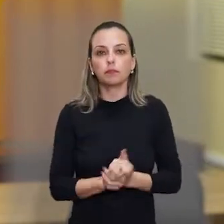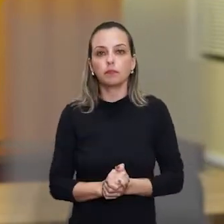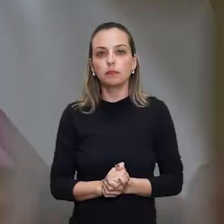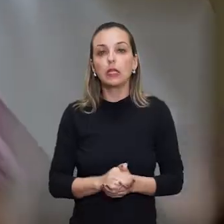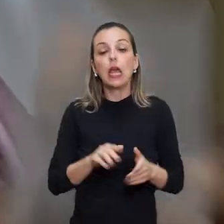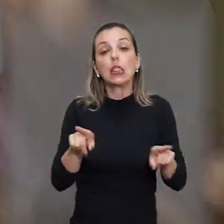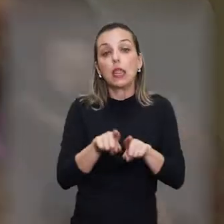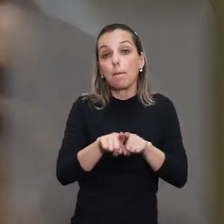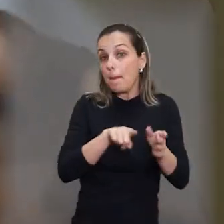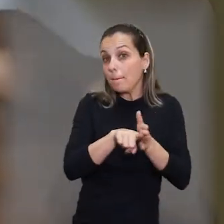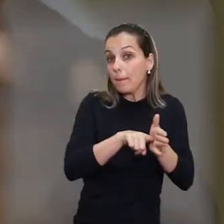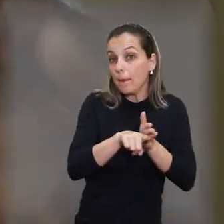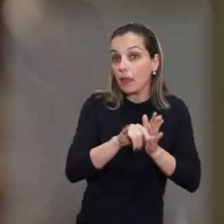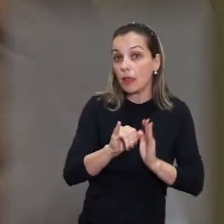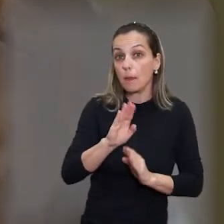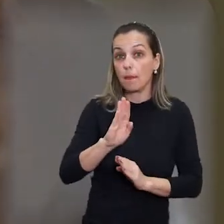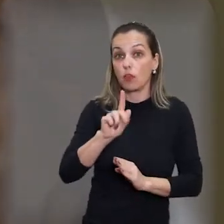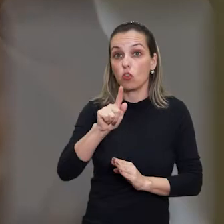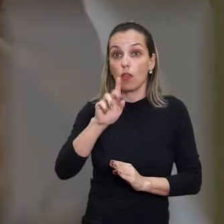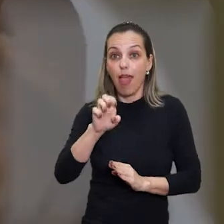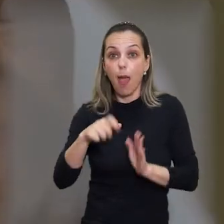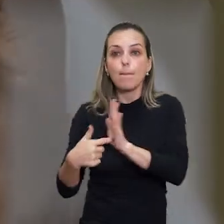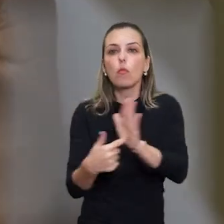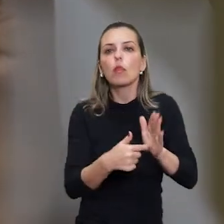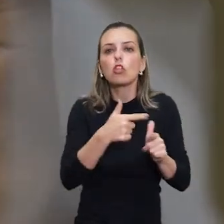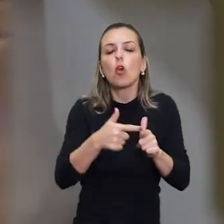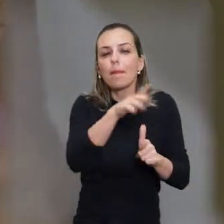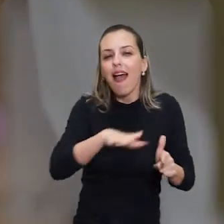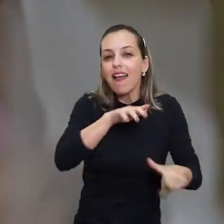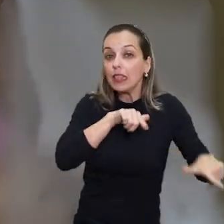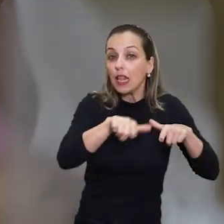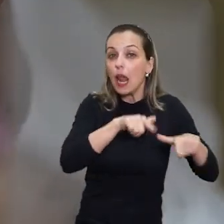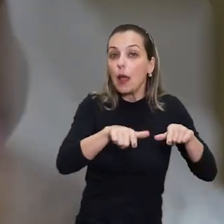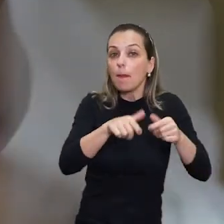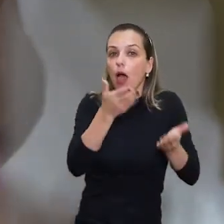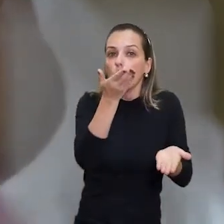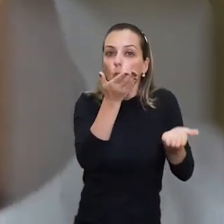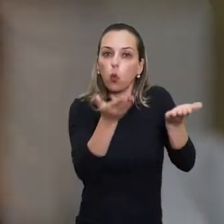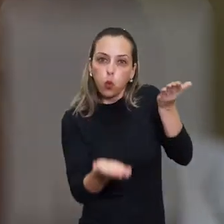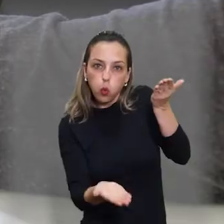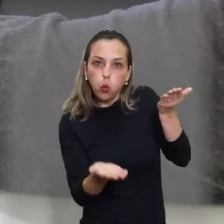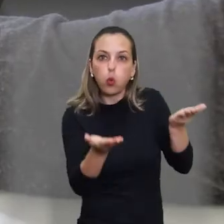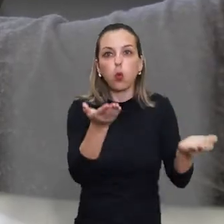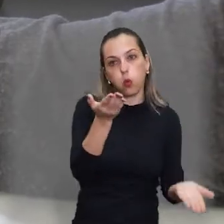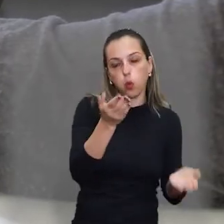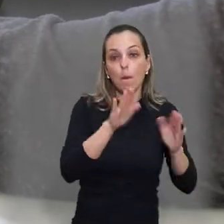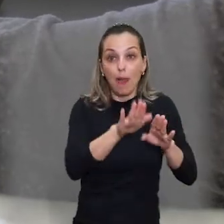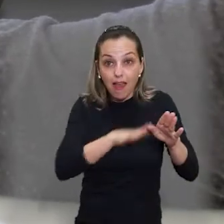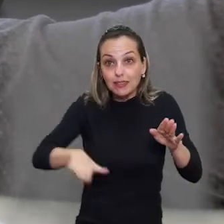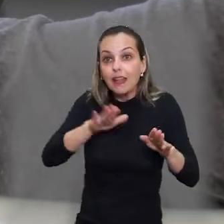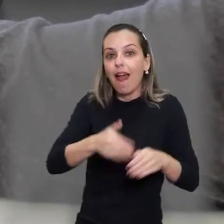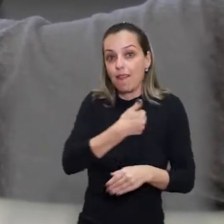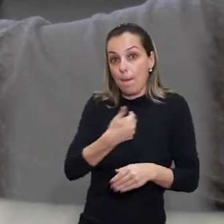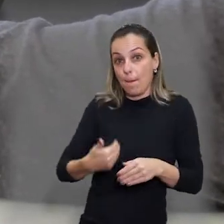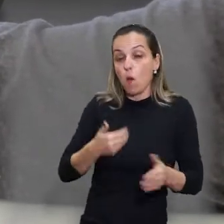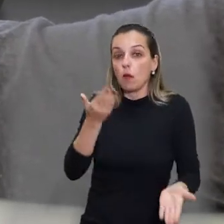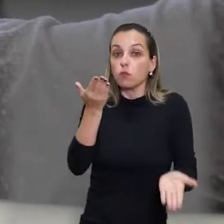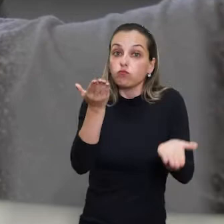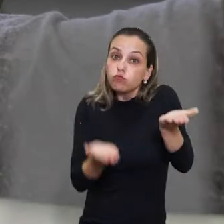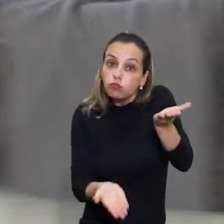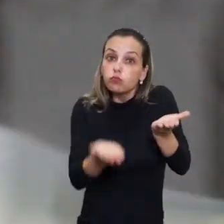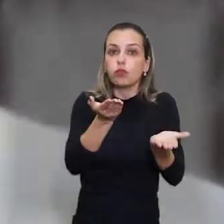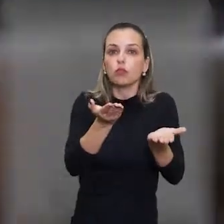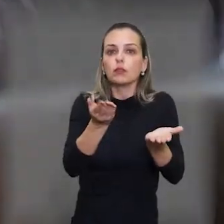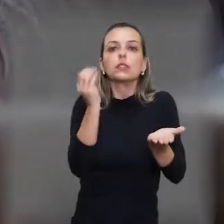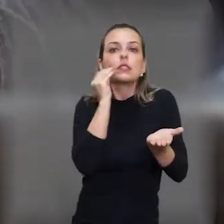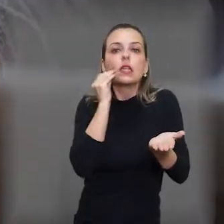recorte. Os números do IBGE também apontam para um mercado de trabalho em desequilíbrio. Uma forma de tentar equalizar as condições